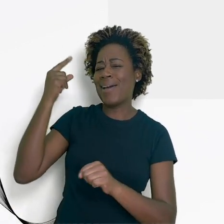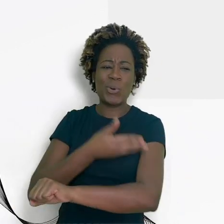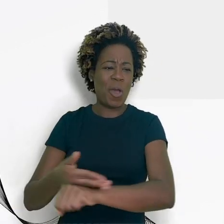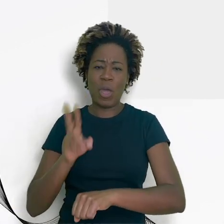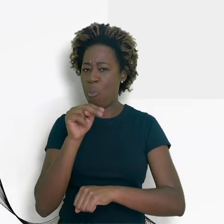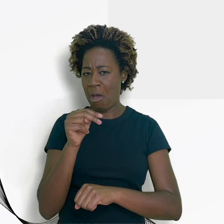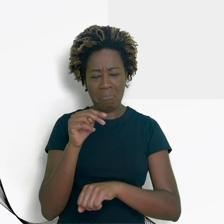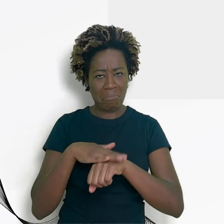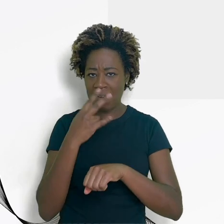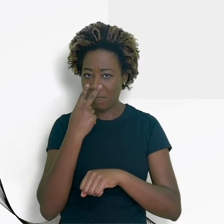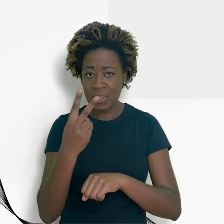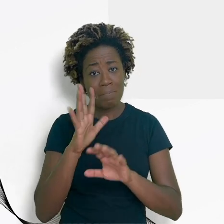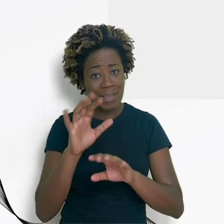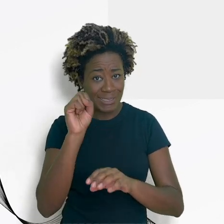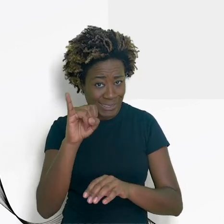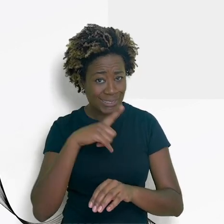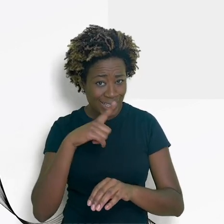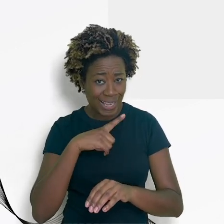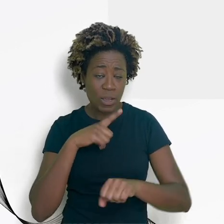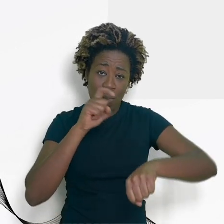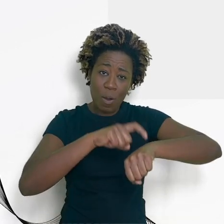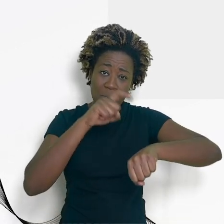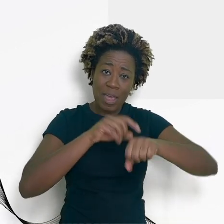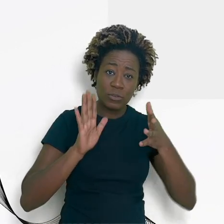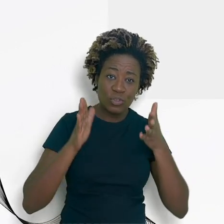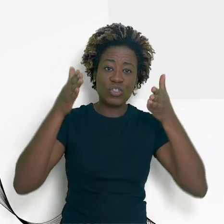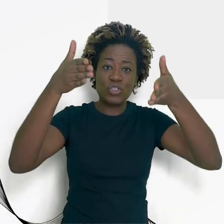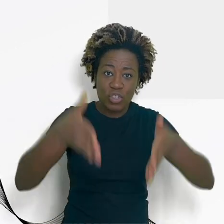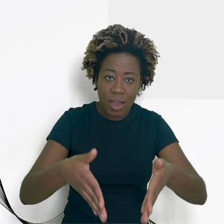nunca mais vi em lugar nenhum, mas você precisa descrever do momento